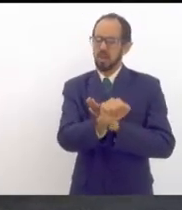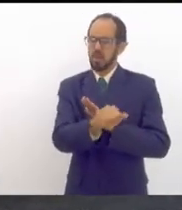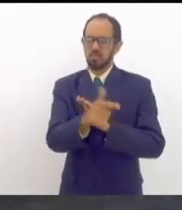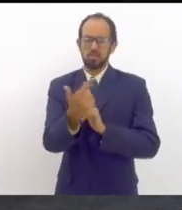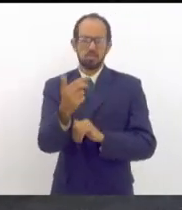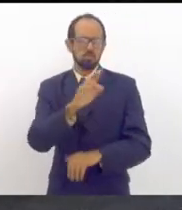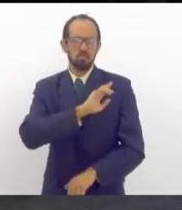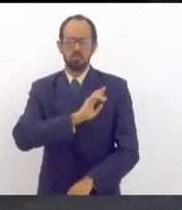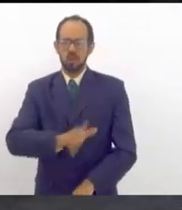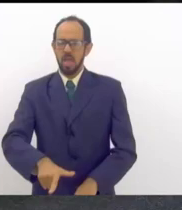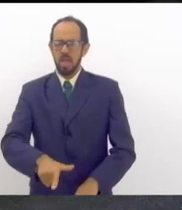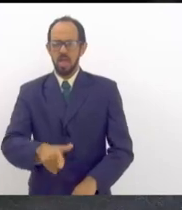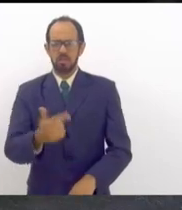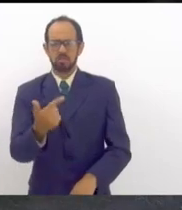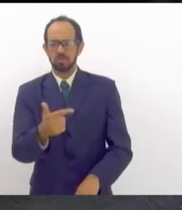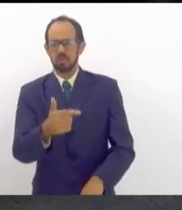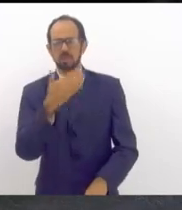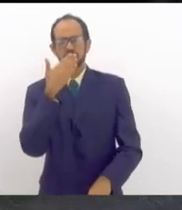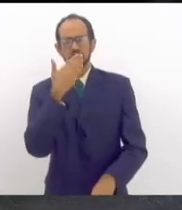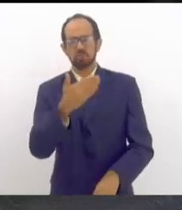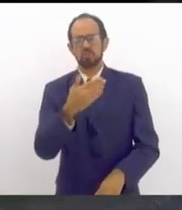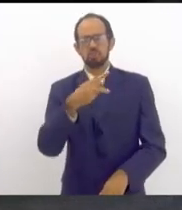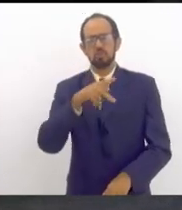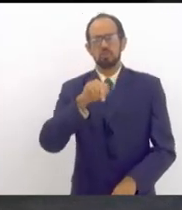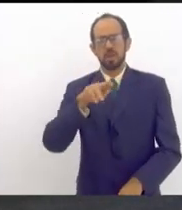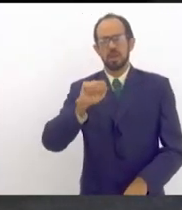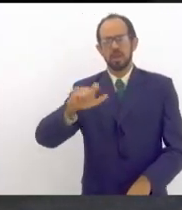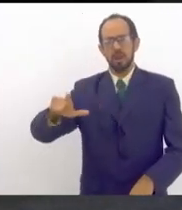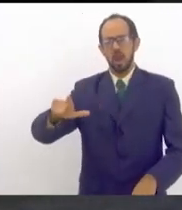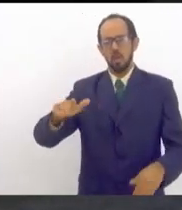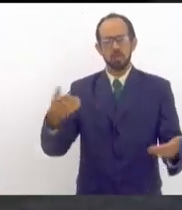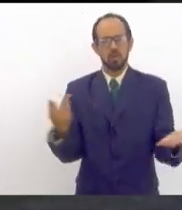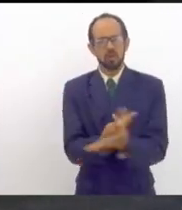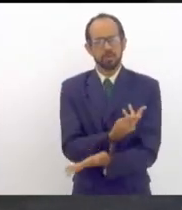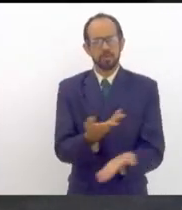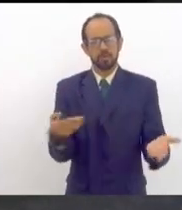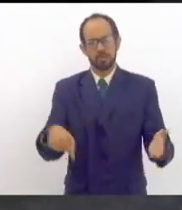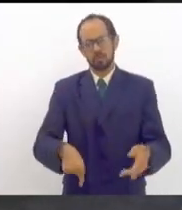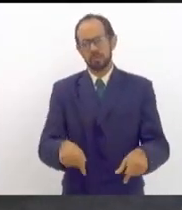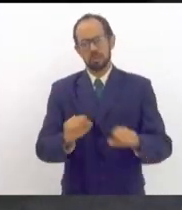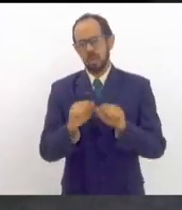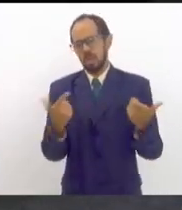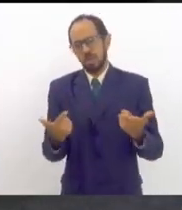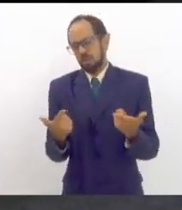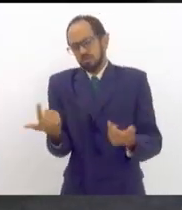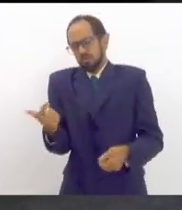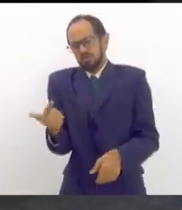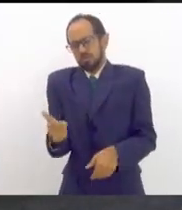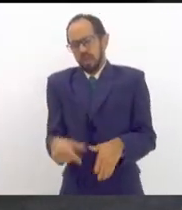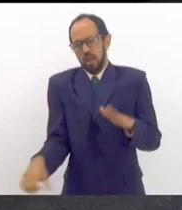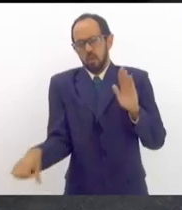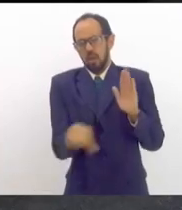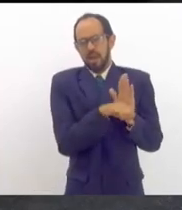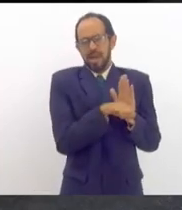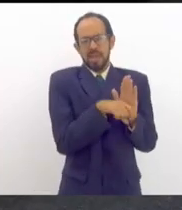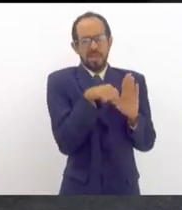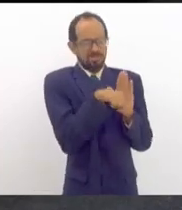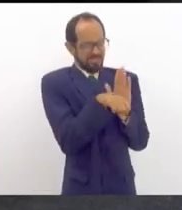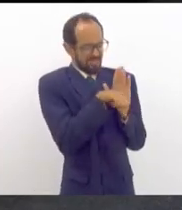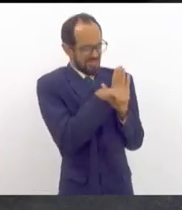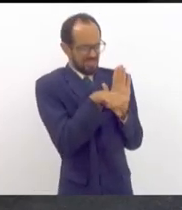para o que está acontecendo dentro do plenário neste momento então não há crime menina criminalização